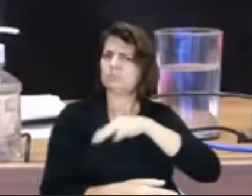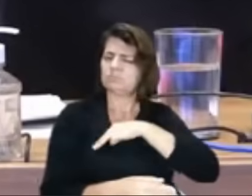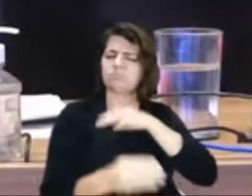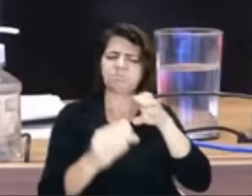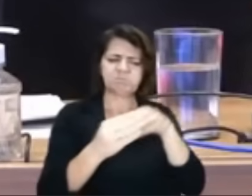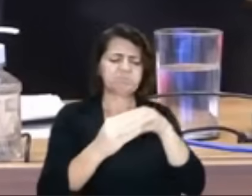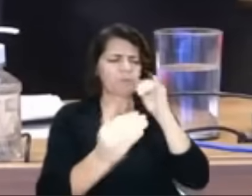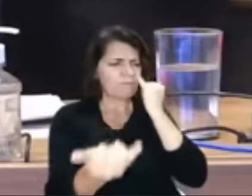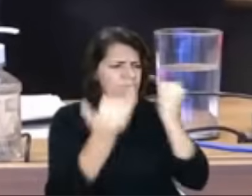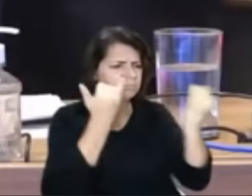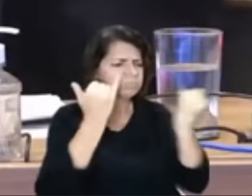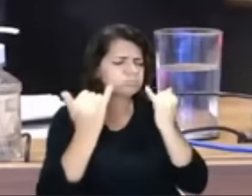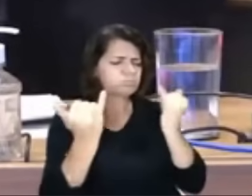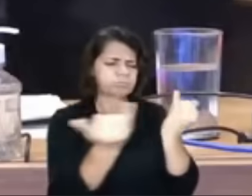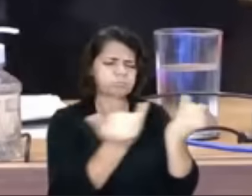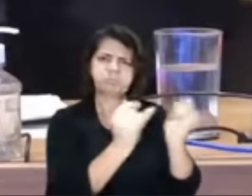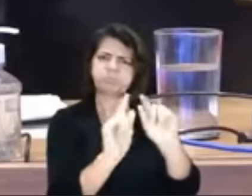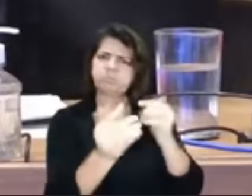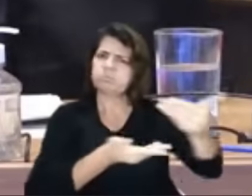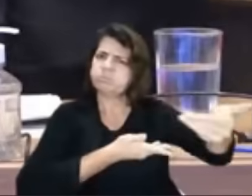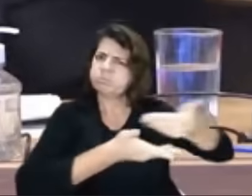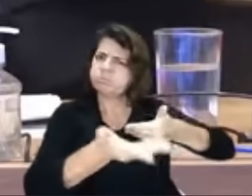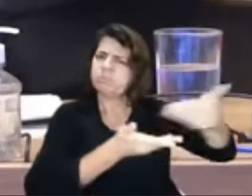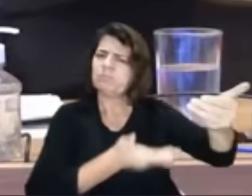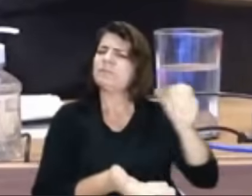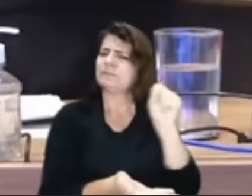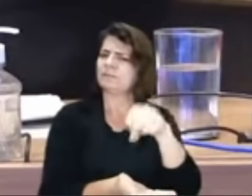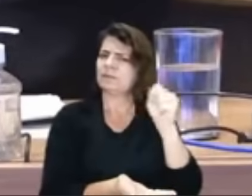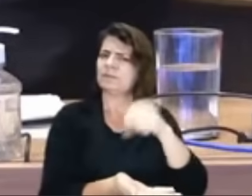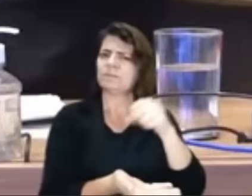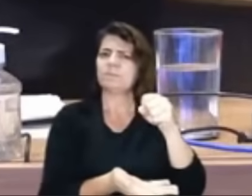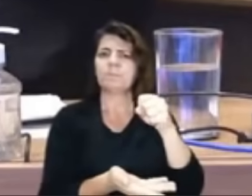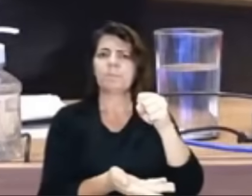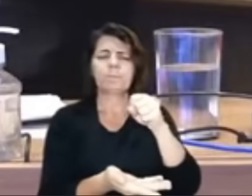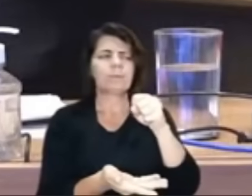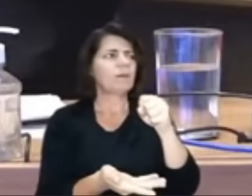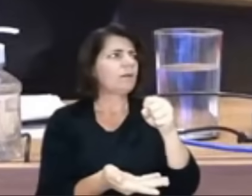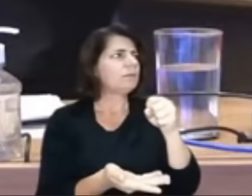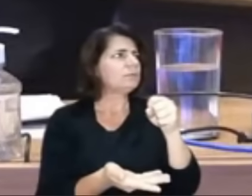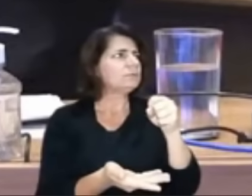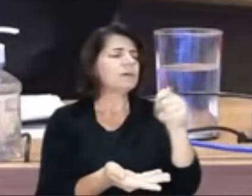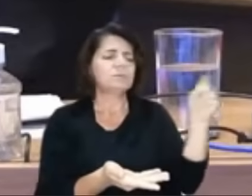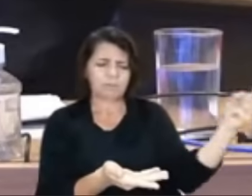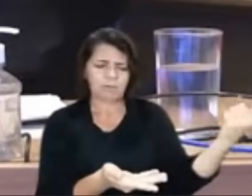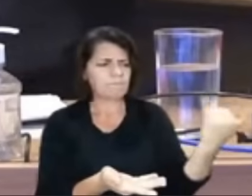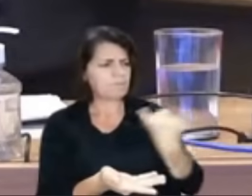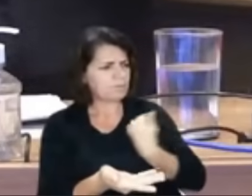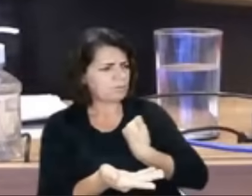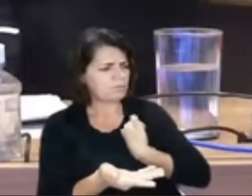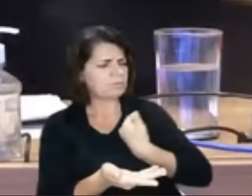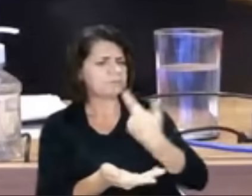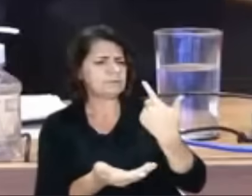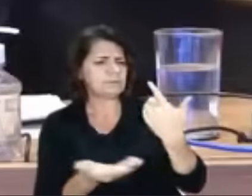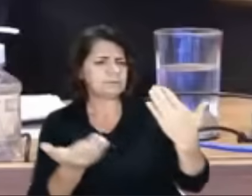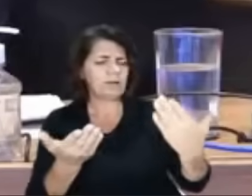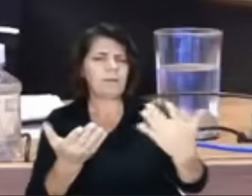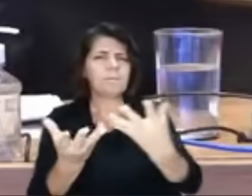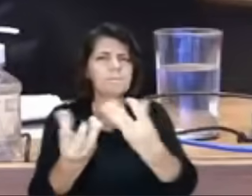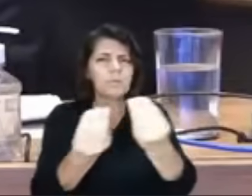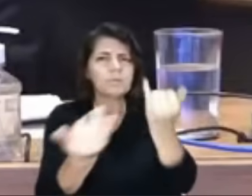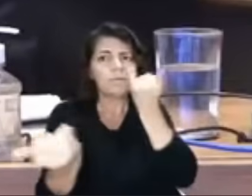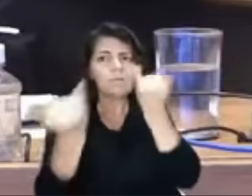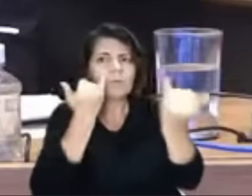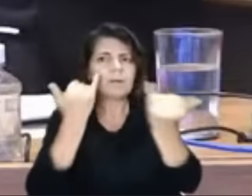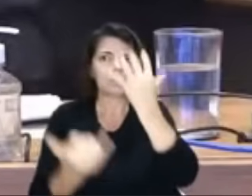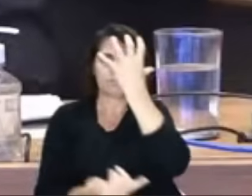decisores pelo pela equação que o Senhor nos inclusive nos trouxe aqui hoje os decisores tiveram as informações Muitas delas graves e